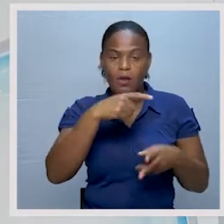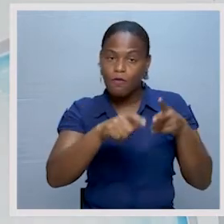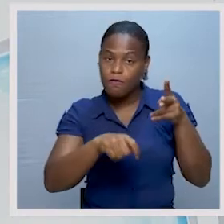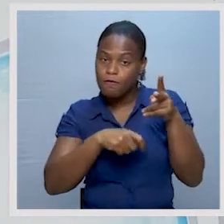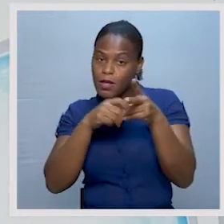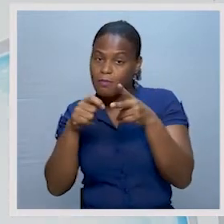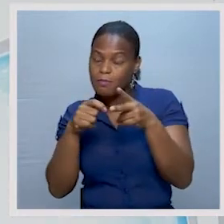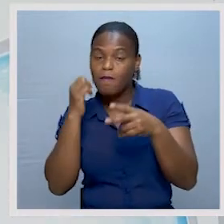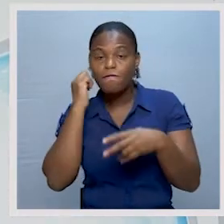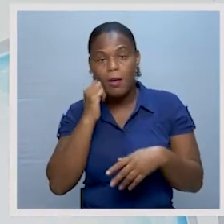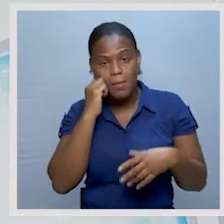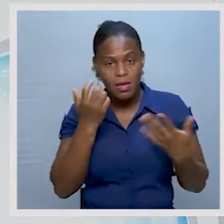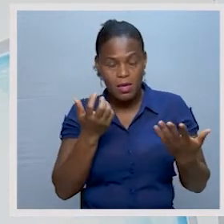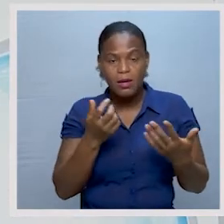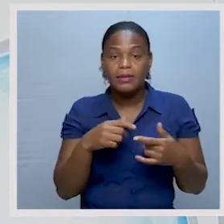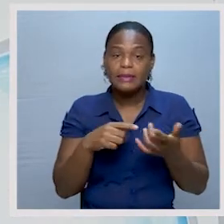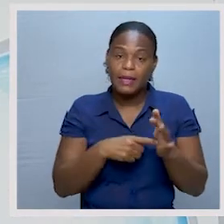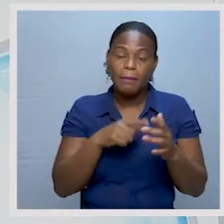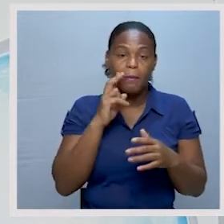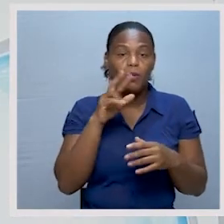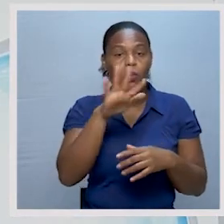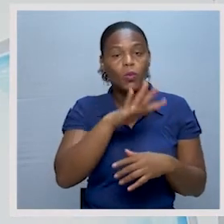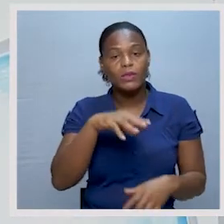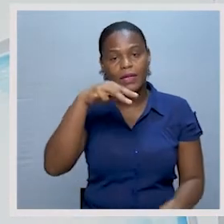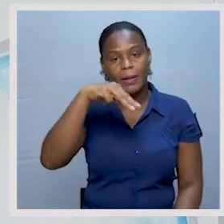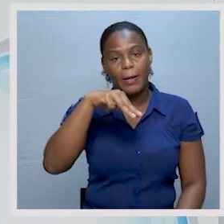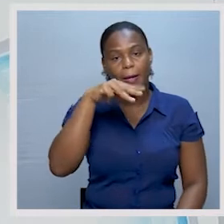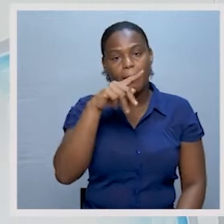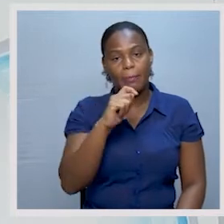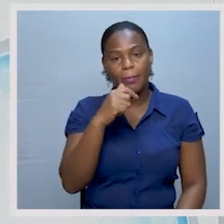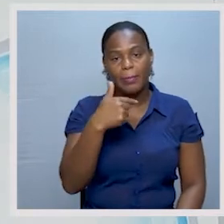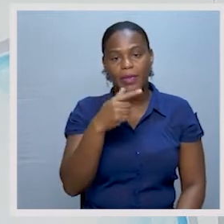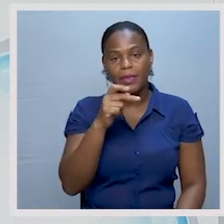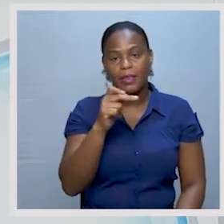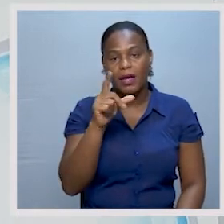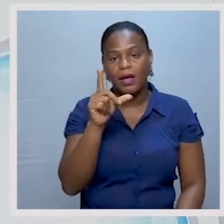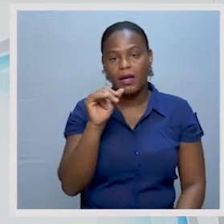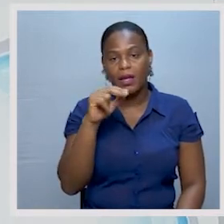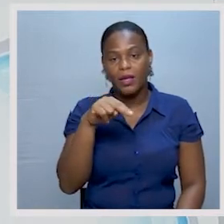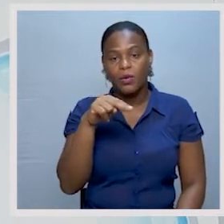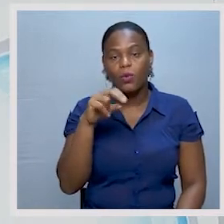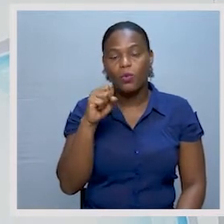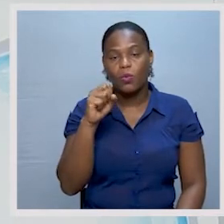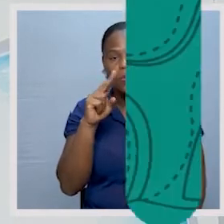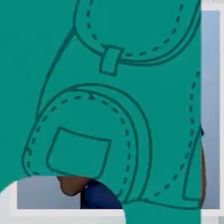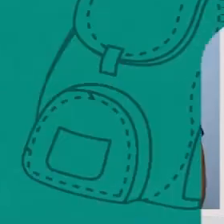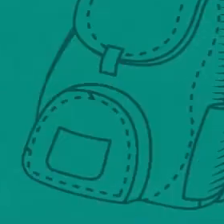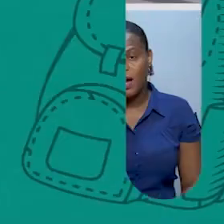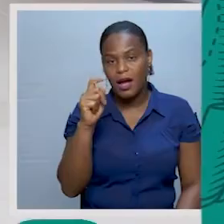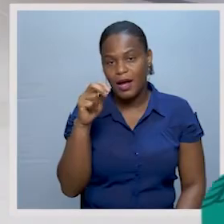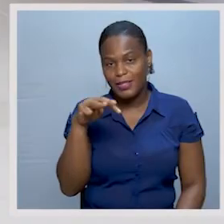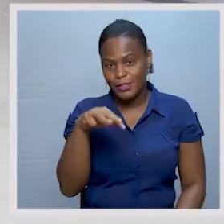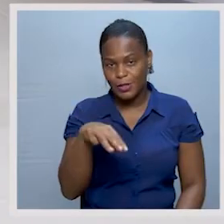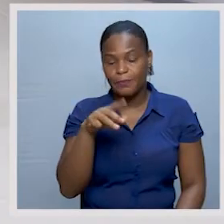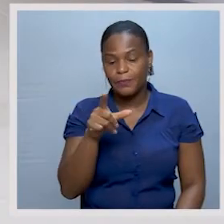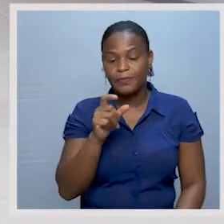Então, neste caso, eu tenho esse uso de metalinguagem. Entenderam? Depois